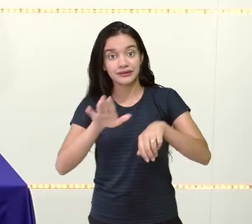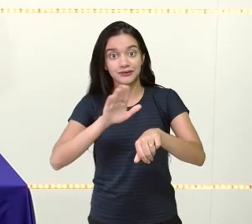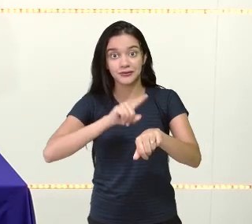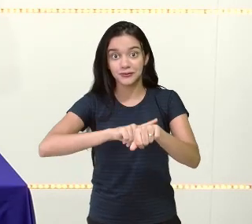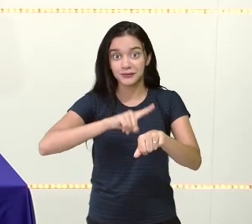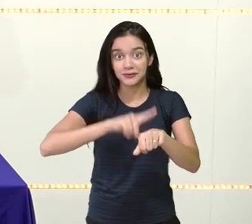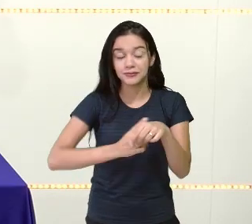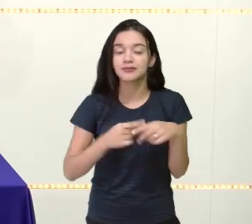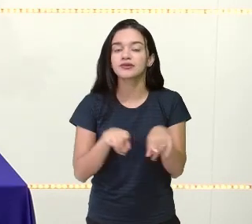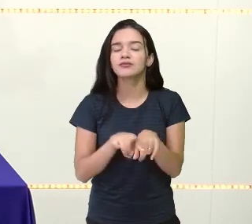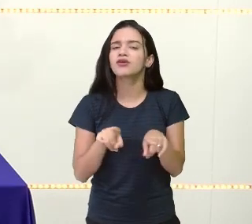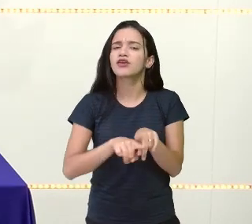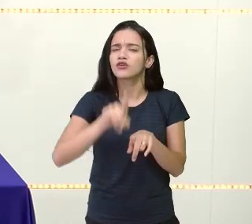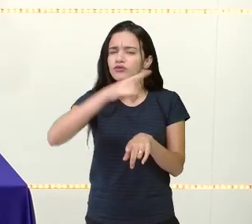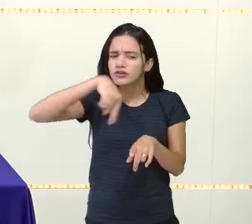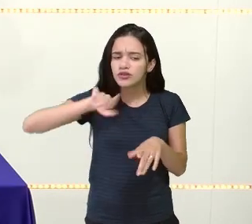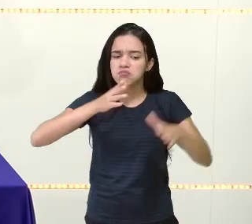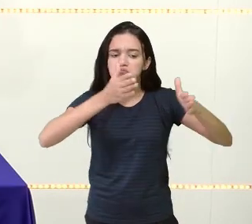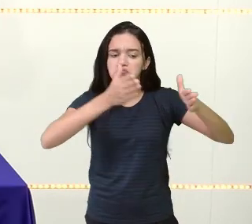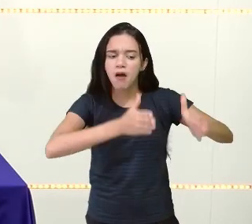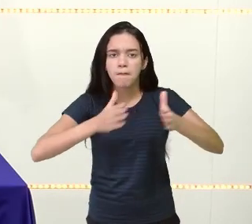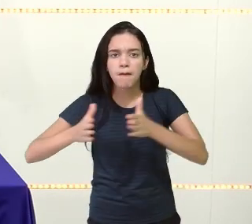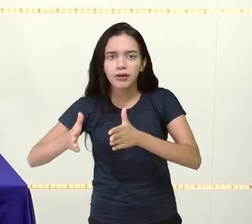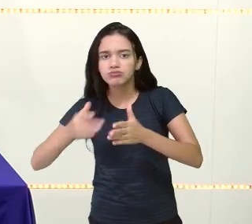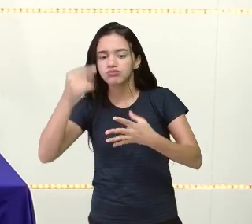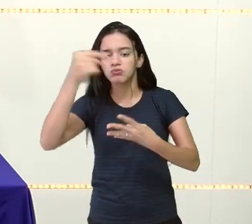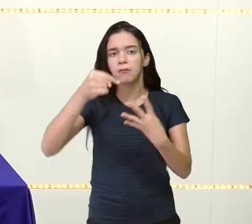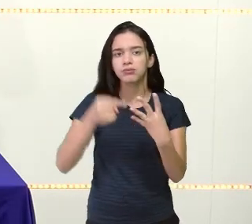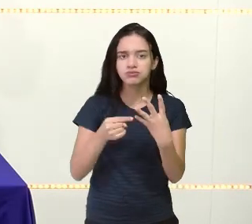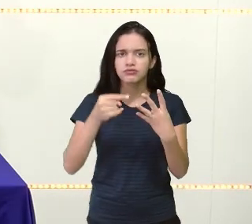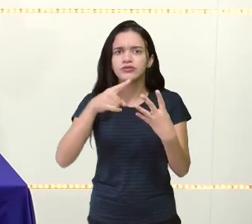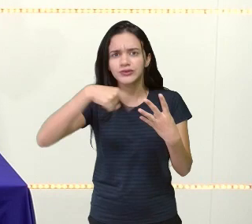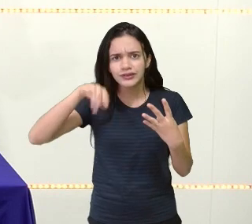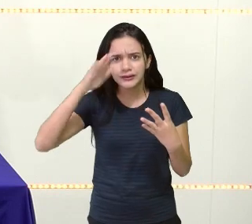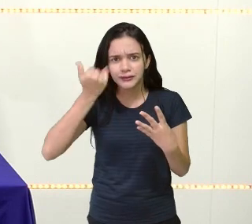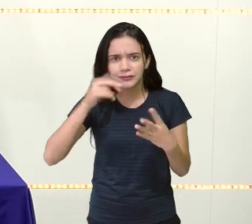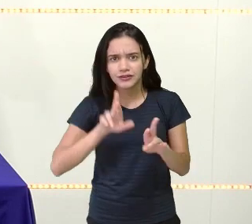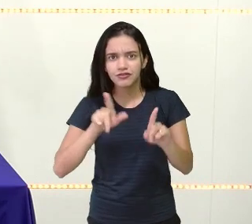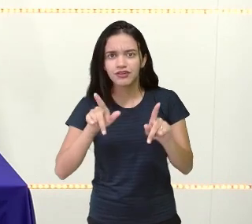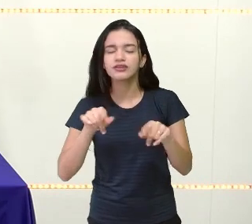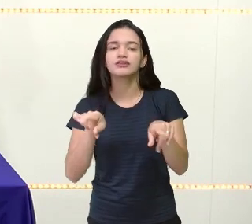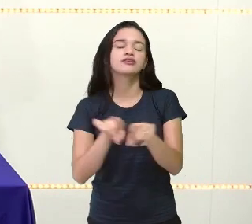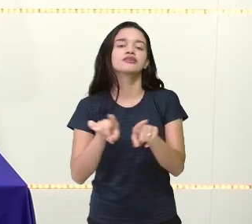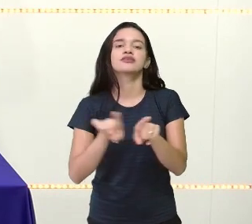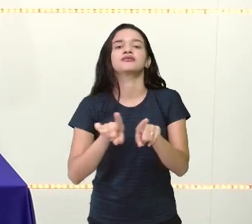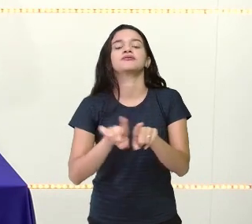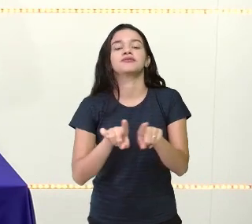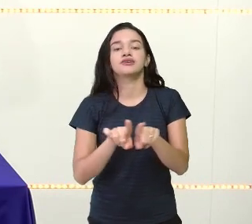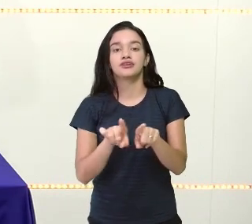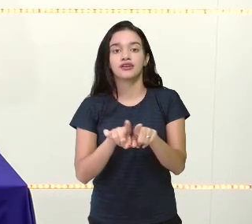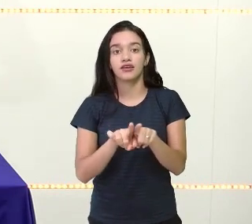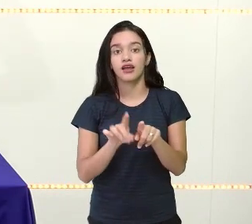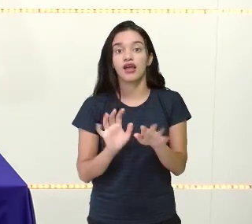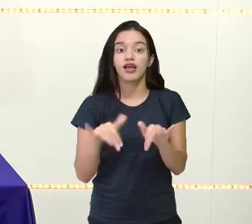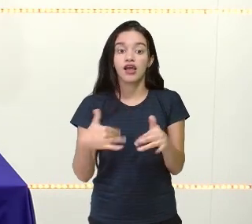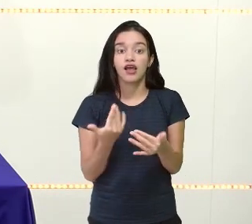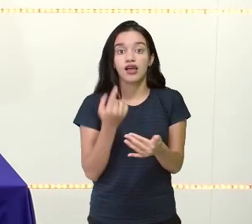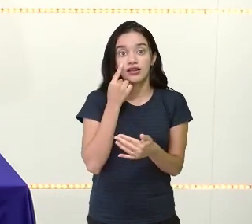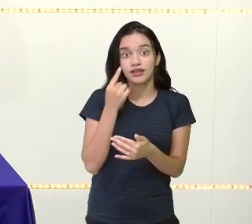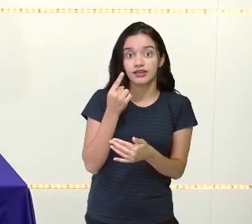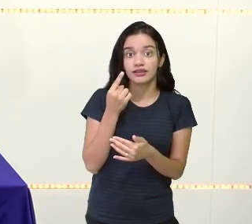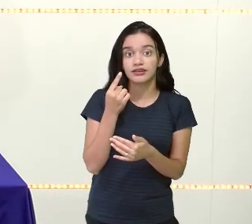tempo. Será que você sabe diferenciar essas grandezas? Será que você sabe a unidade de medida que acompanha